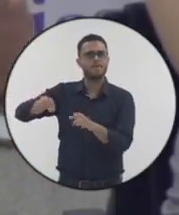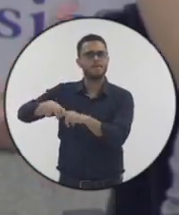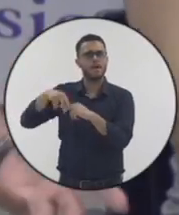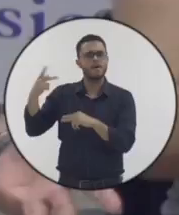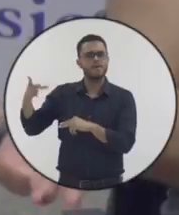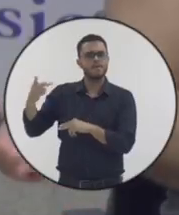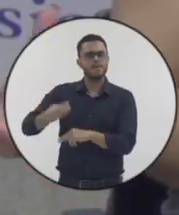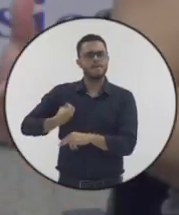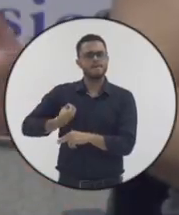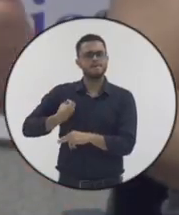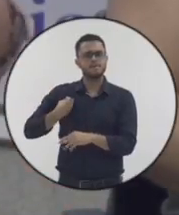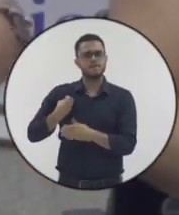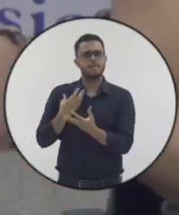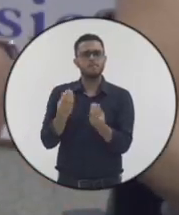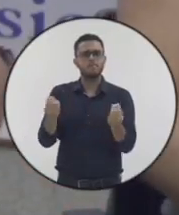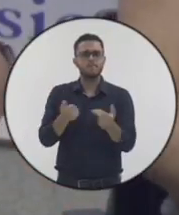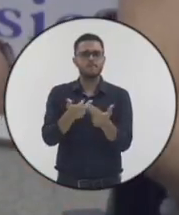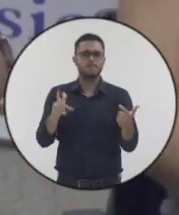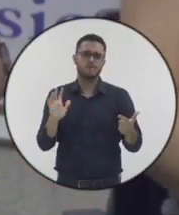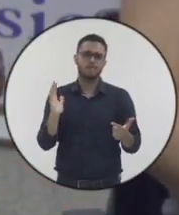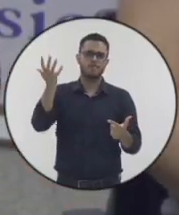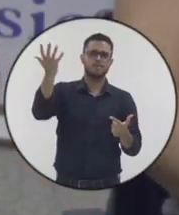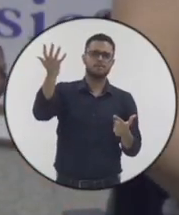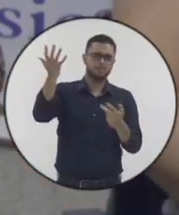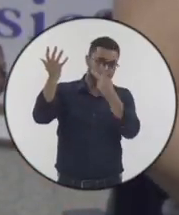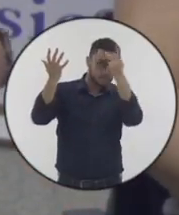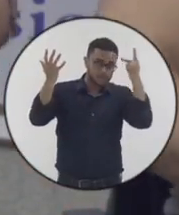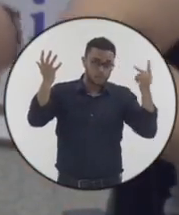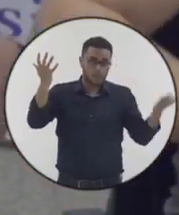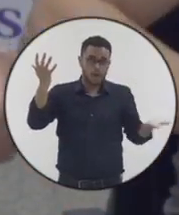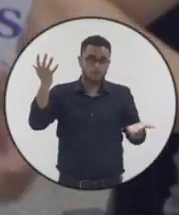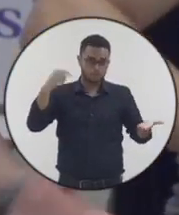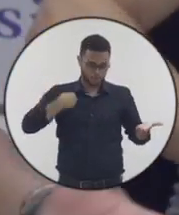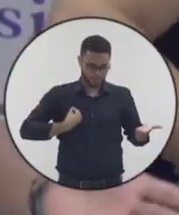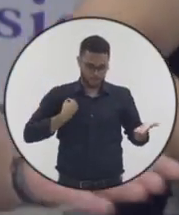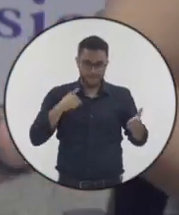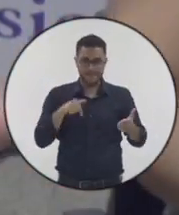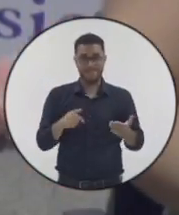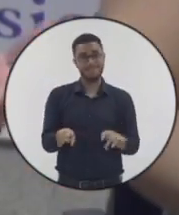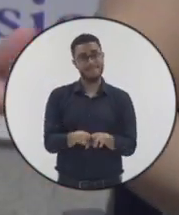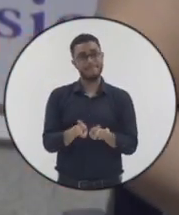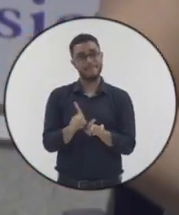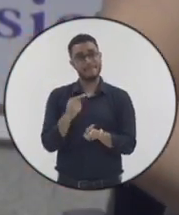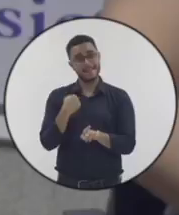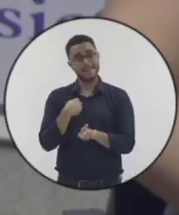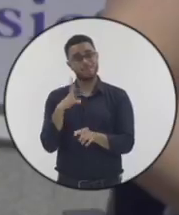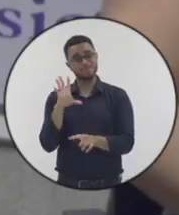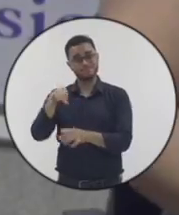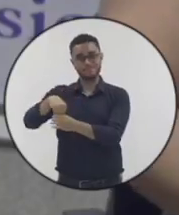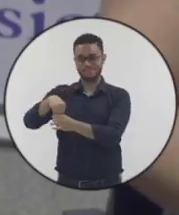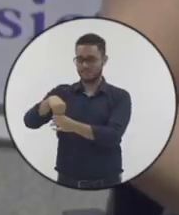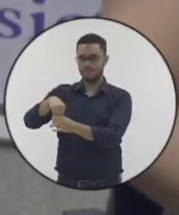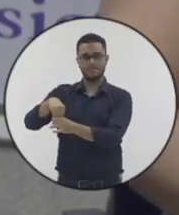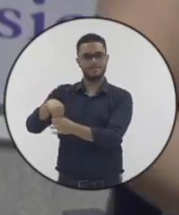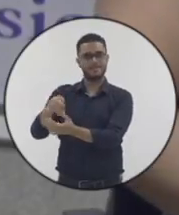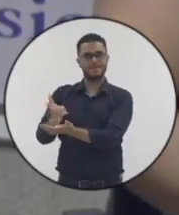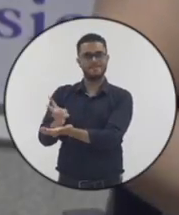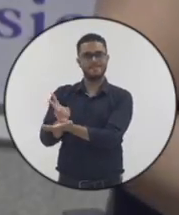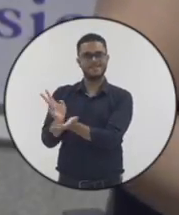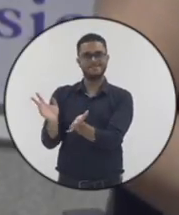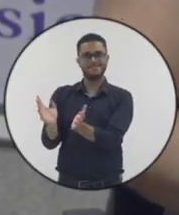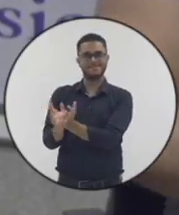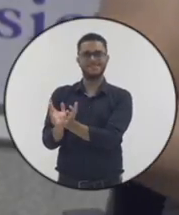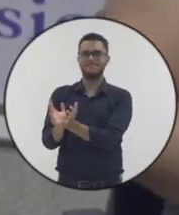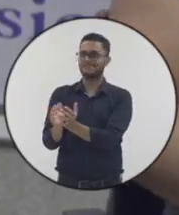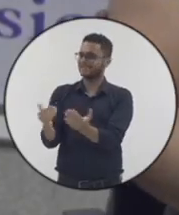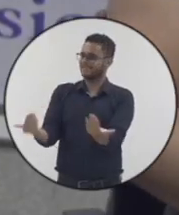aconteceu para que essas pessoas hoje pudessem estar aqui. E aí, inclusive, eu estar dentro dessa formação. E